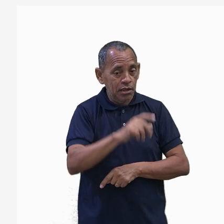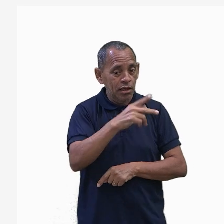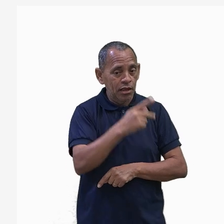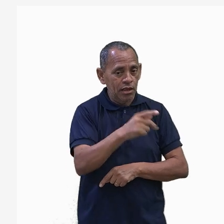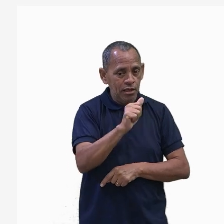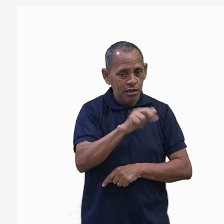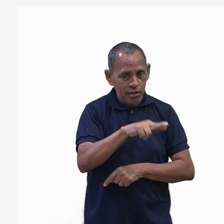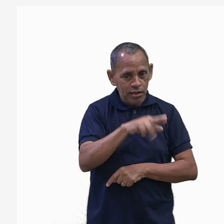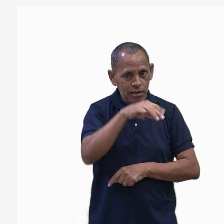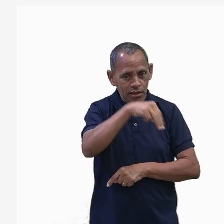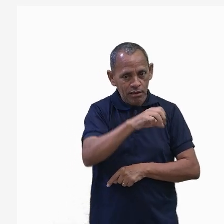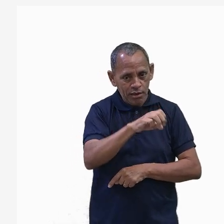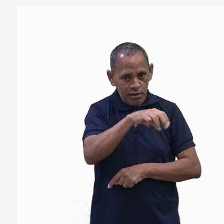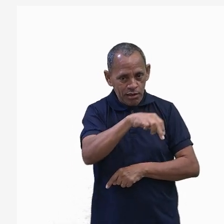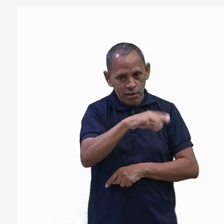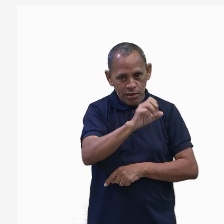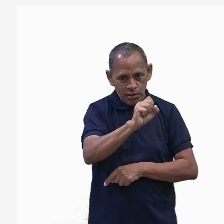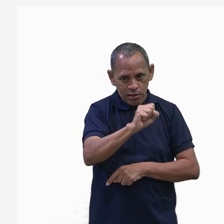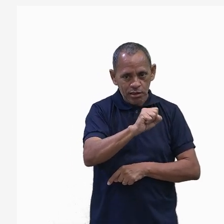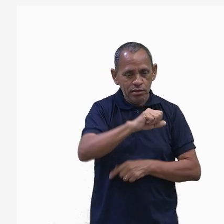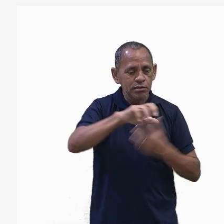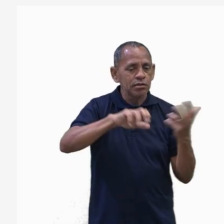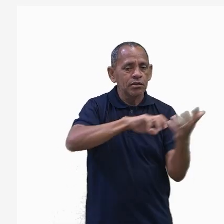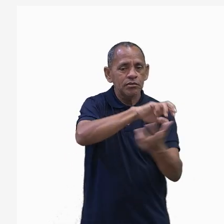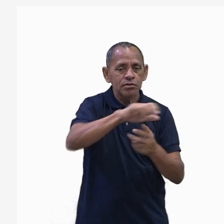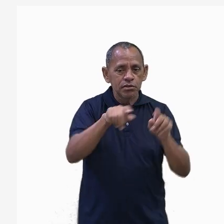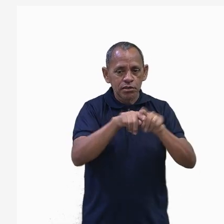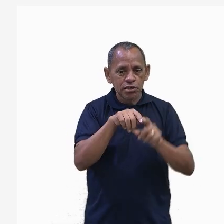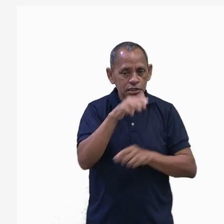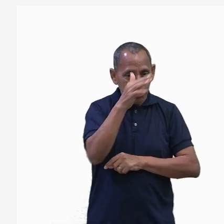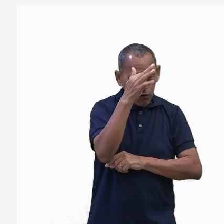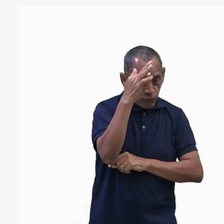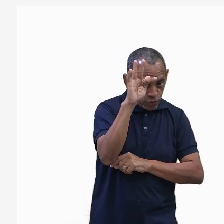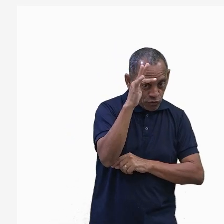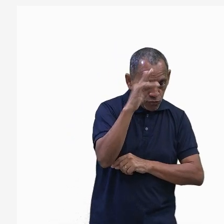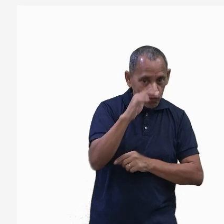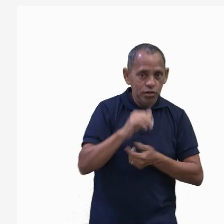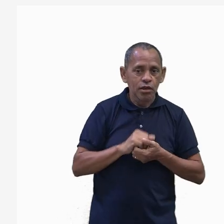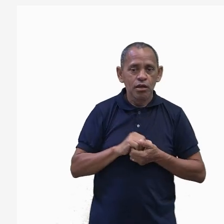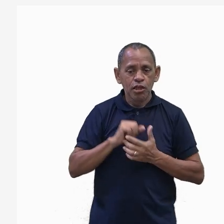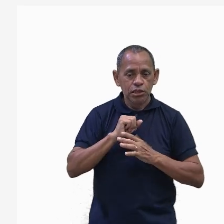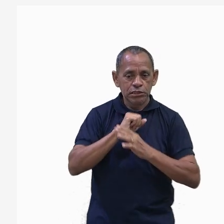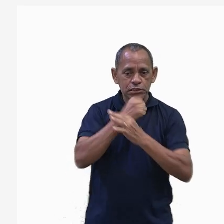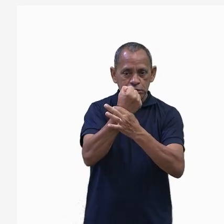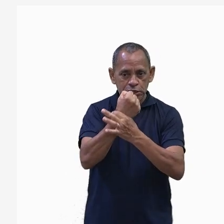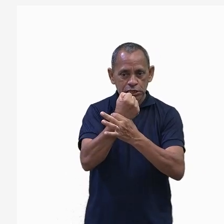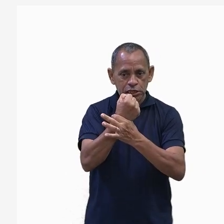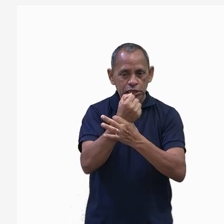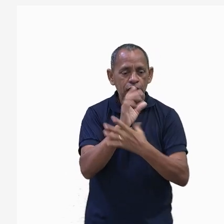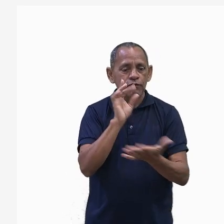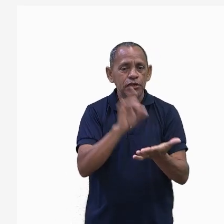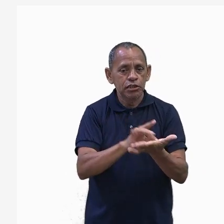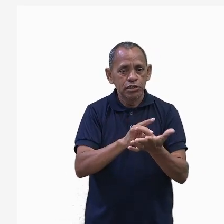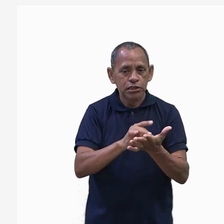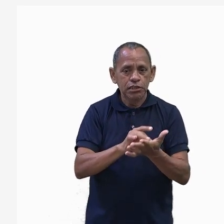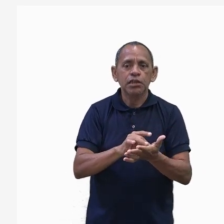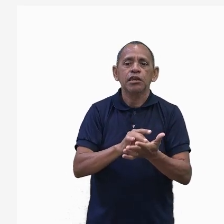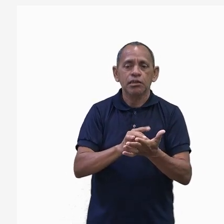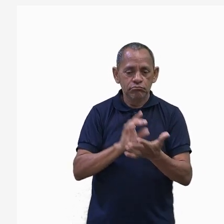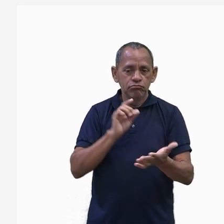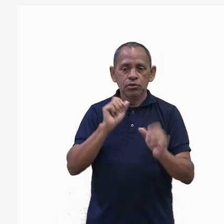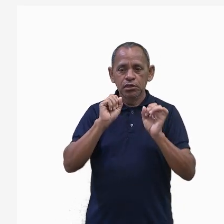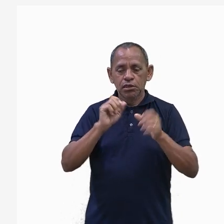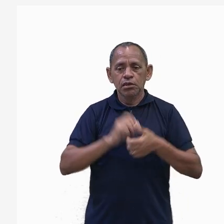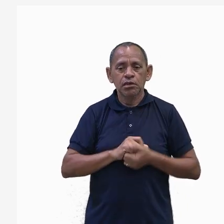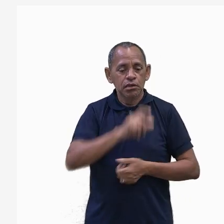ele revolucionou a filosofia ao defender que a verdadeira realidade é a do